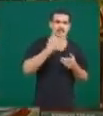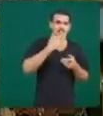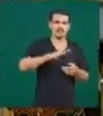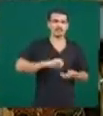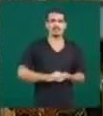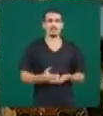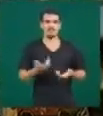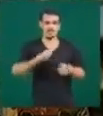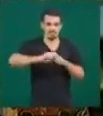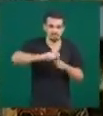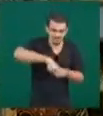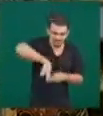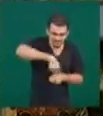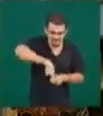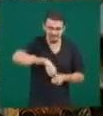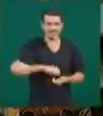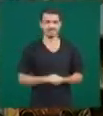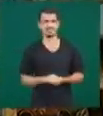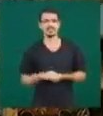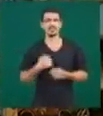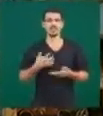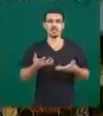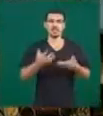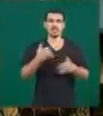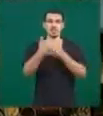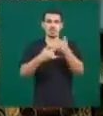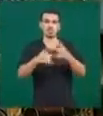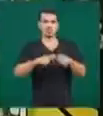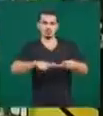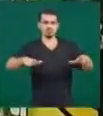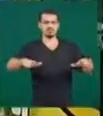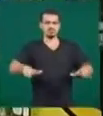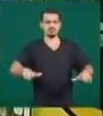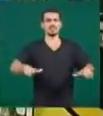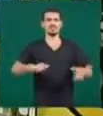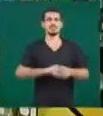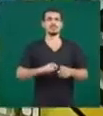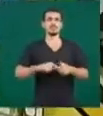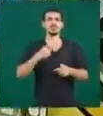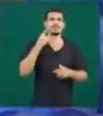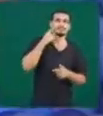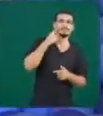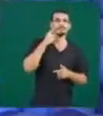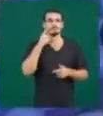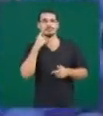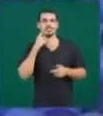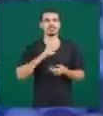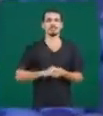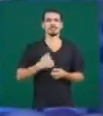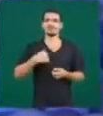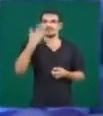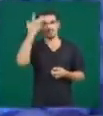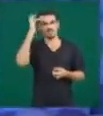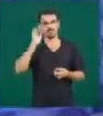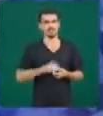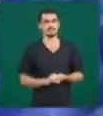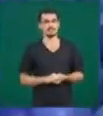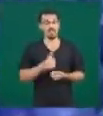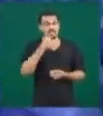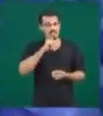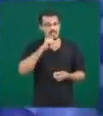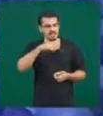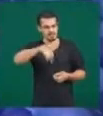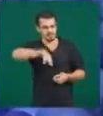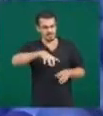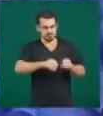Beyblade. Eu queria um jogo porque eu não estava indecisa, então eu vou pegar um jogo mesmo. Não sei. A Ana Luísa está aqui mergulhada na piscina